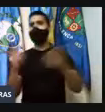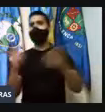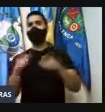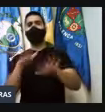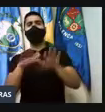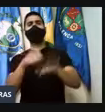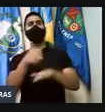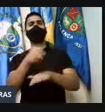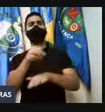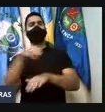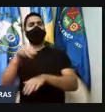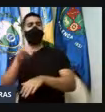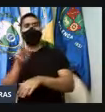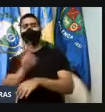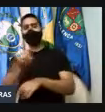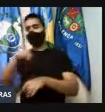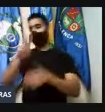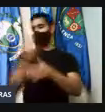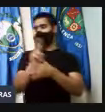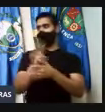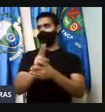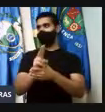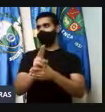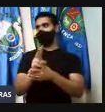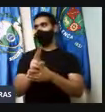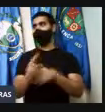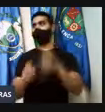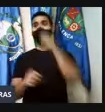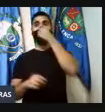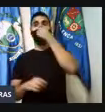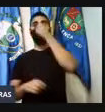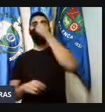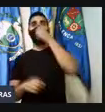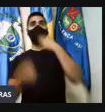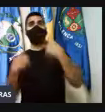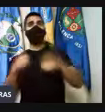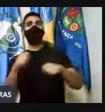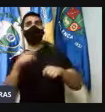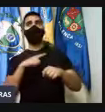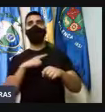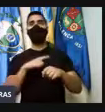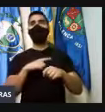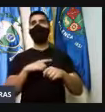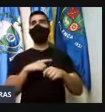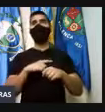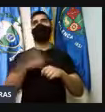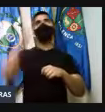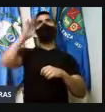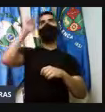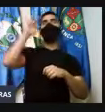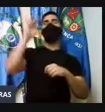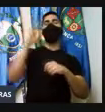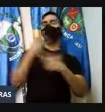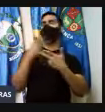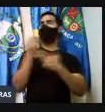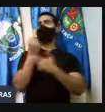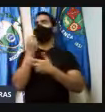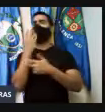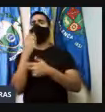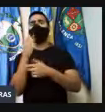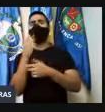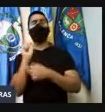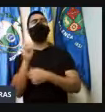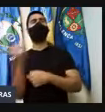10 milhões de reais na cidade de Valença, a gente precisa ter essa perspectiva boa do quão importante que